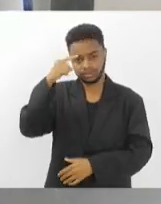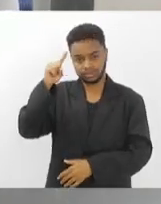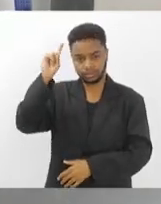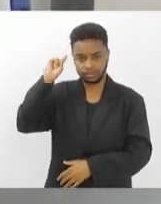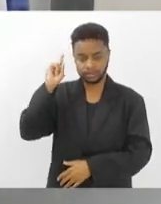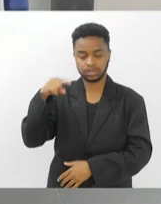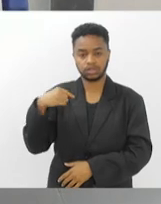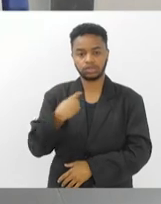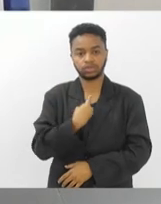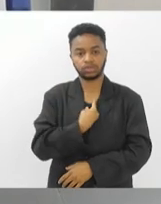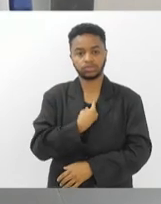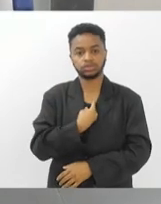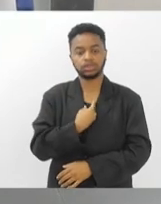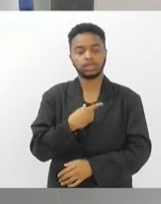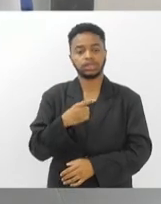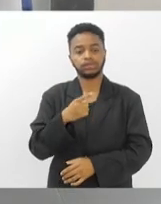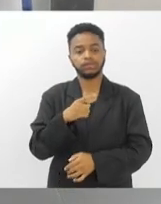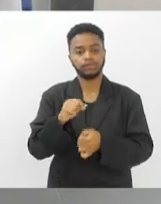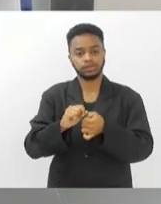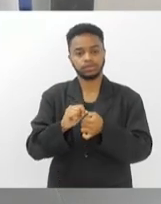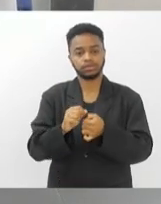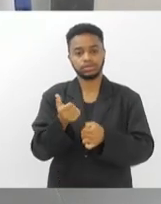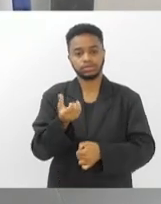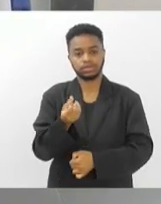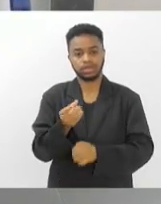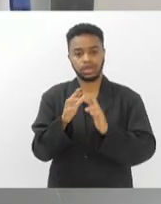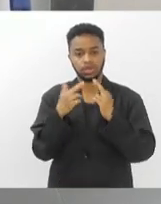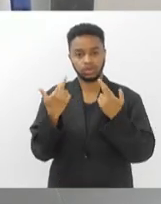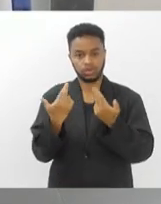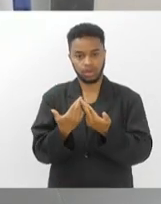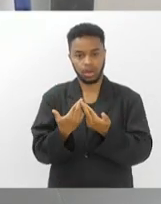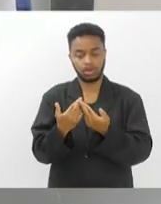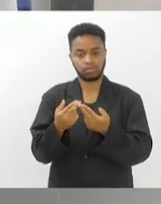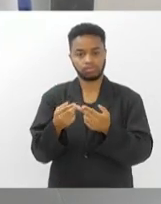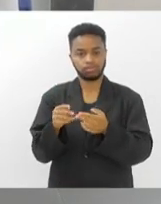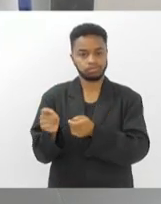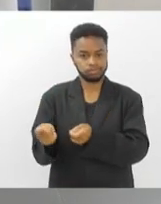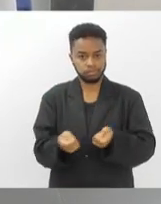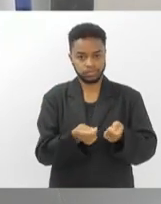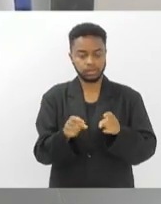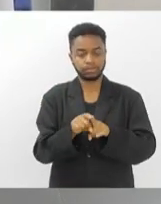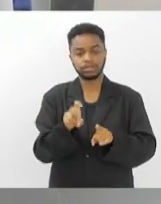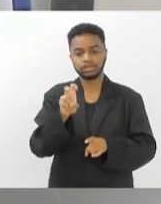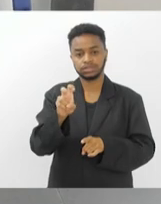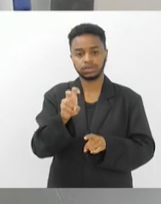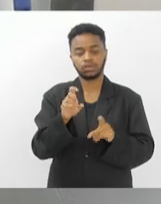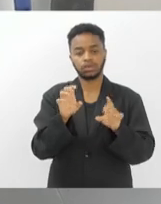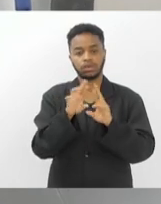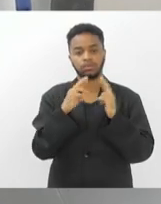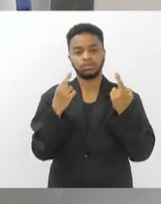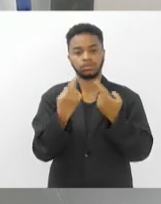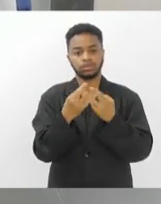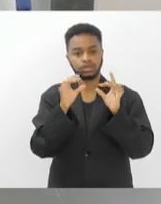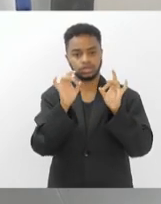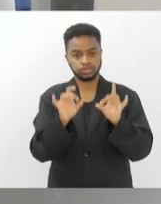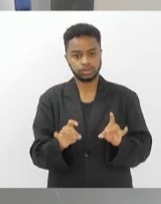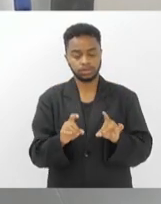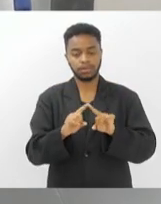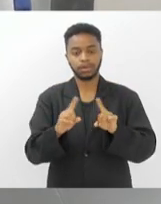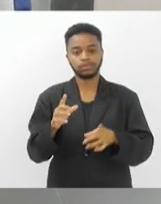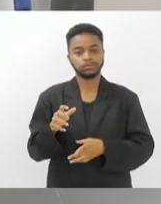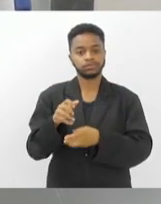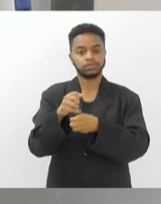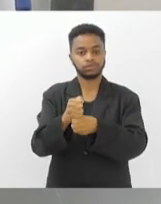nós realizamos 16 reuniões ordinárias e 5 extraordinárias. Aí que entra o dado pertinente. Ao todo,